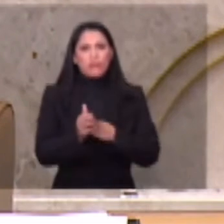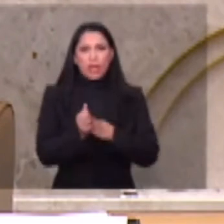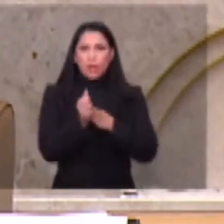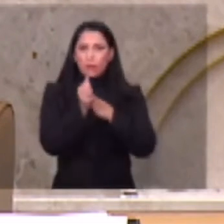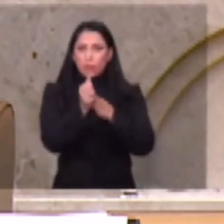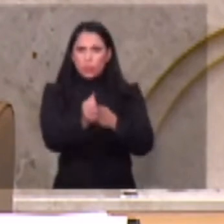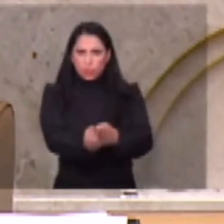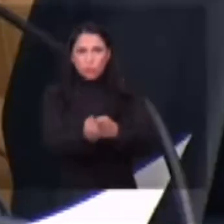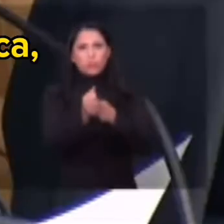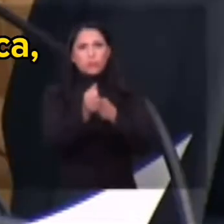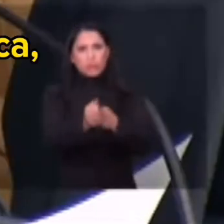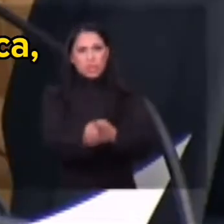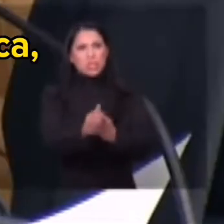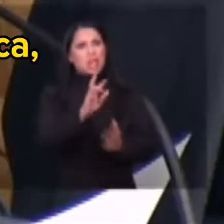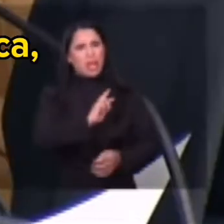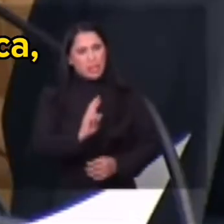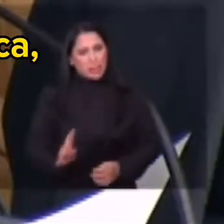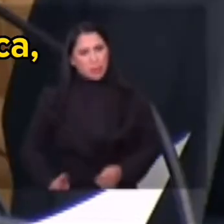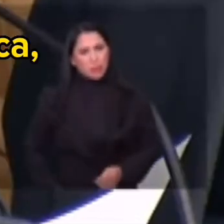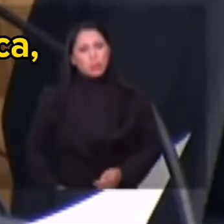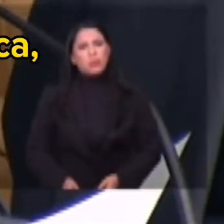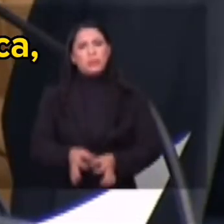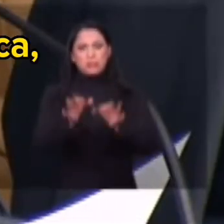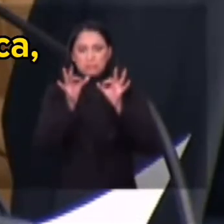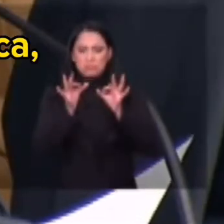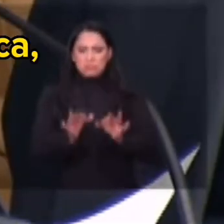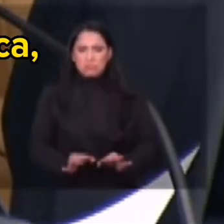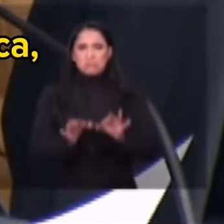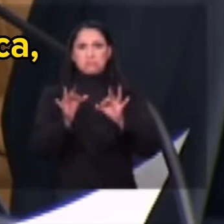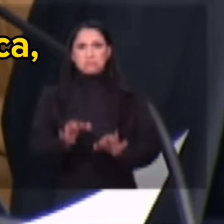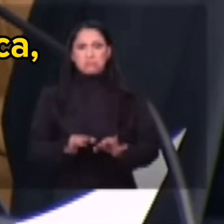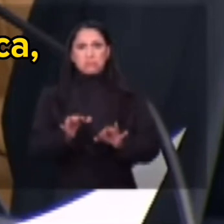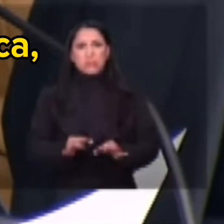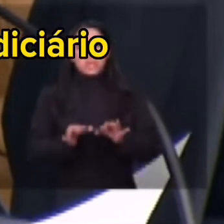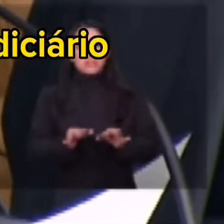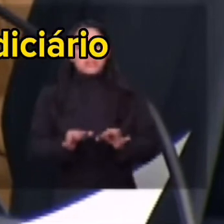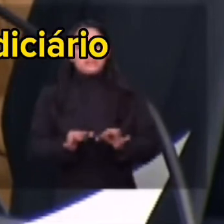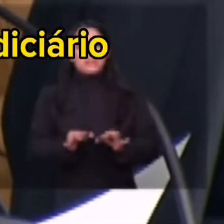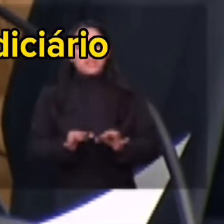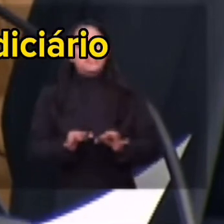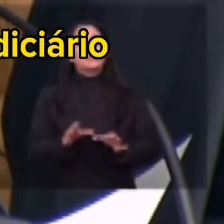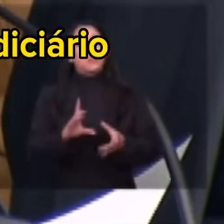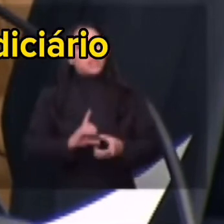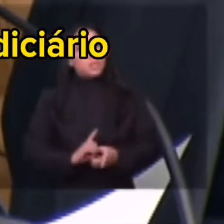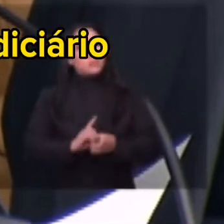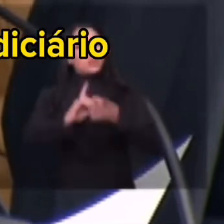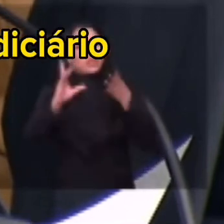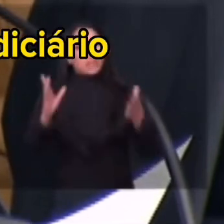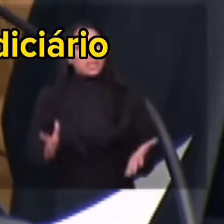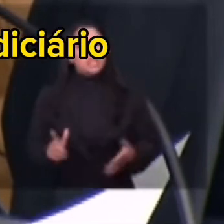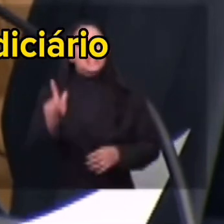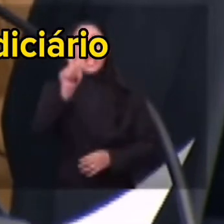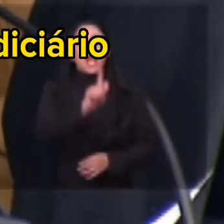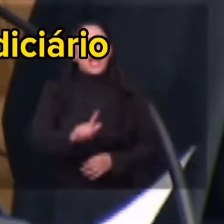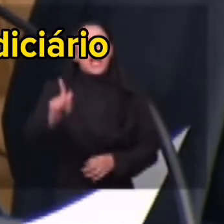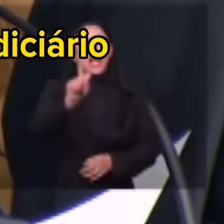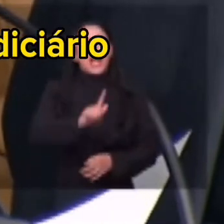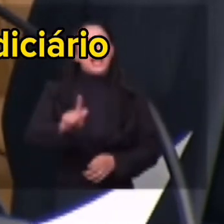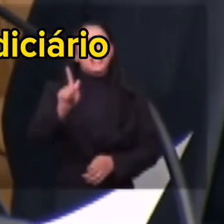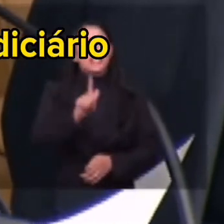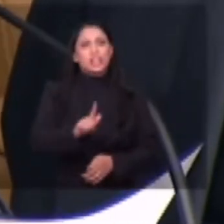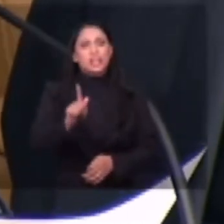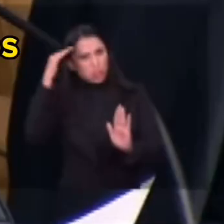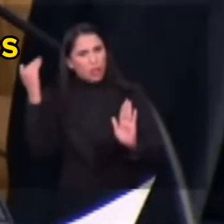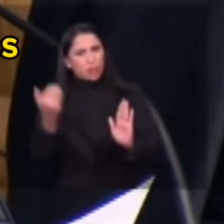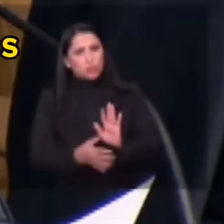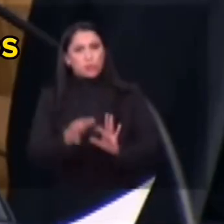prudência inerente à República e com a decência própria, a virtude democrática, a gestão da coisa pública no espaço do Poder